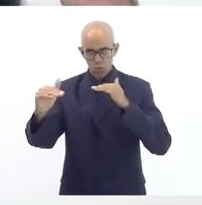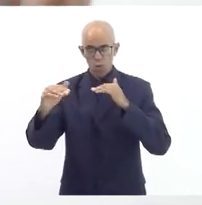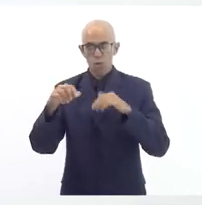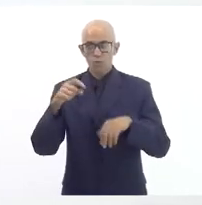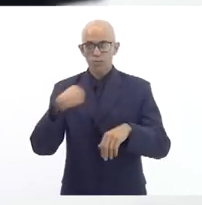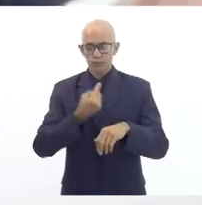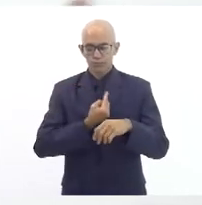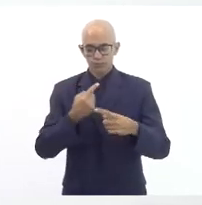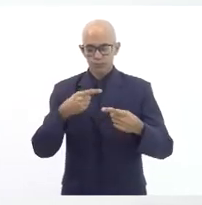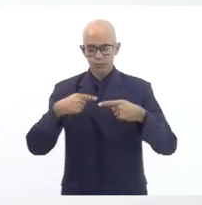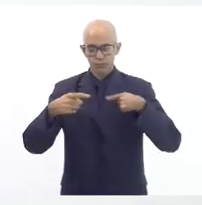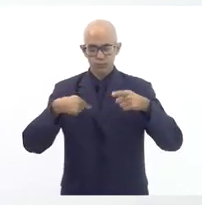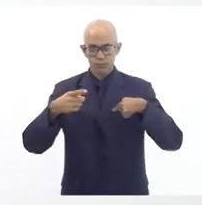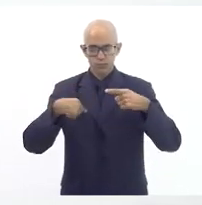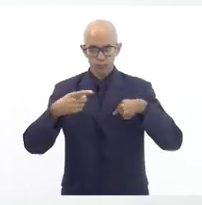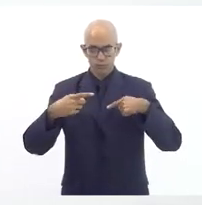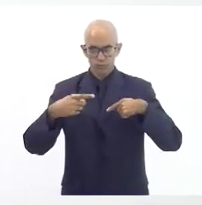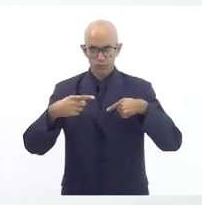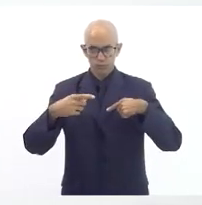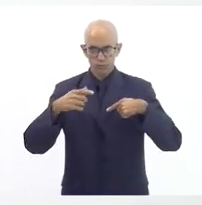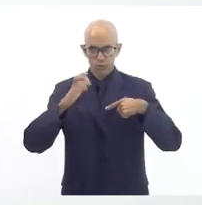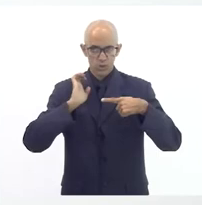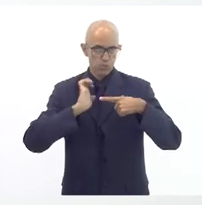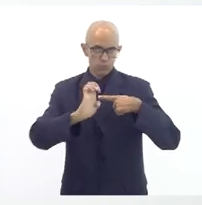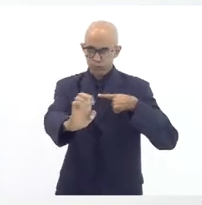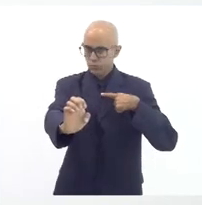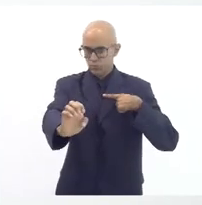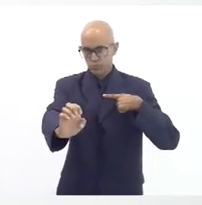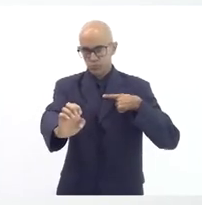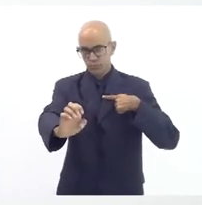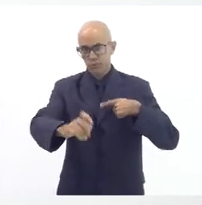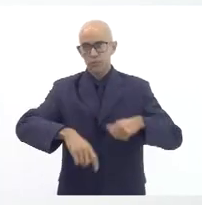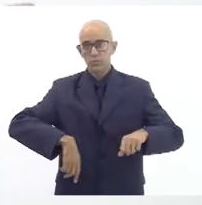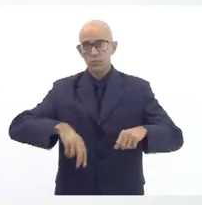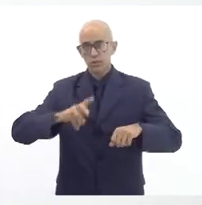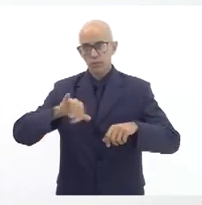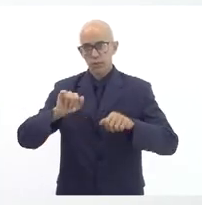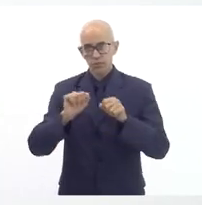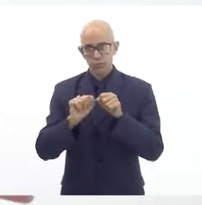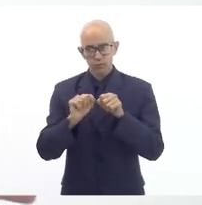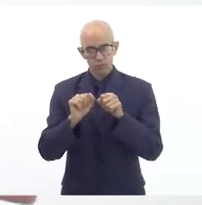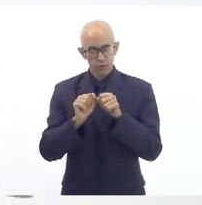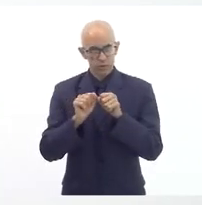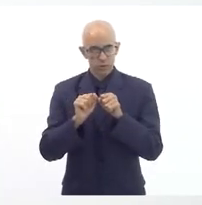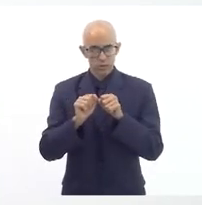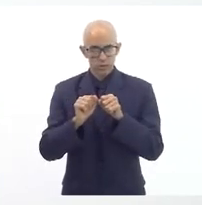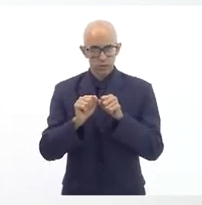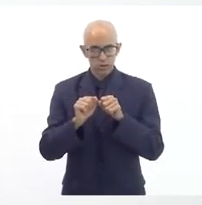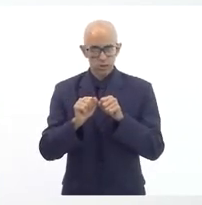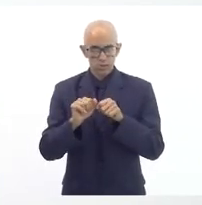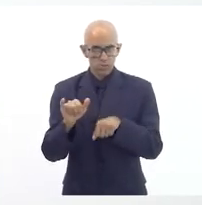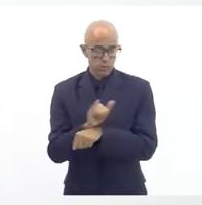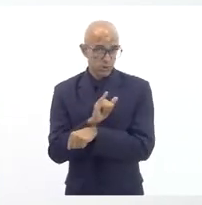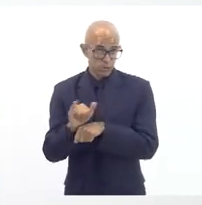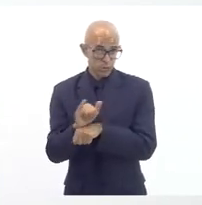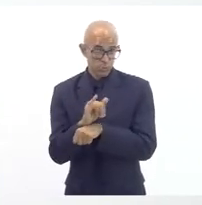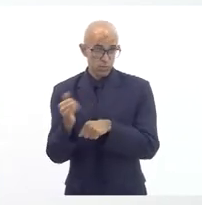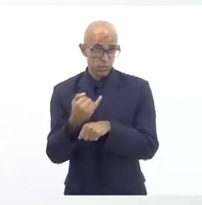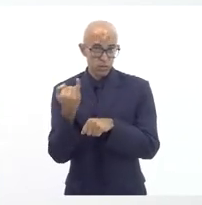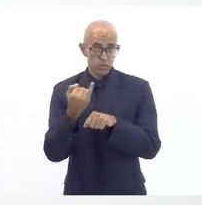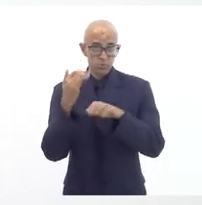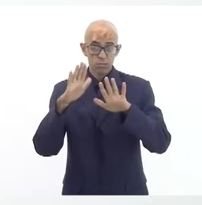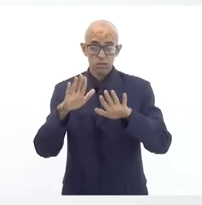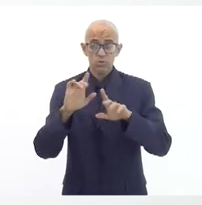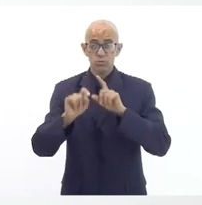nossas rodovias, as nossas vias expressas, e que certamente vai dotar a população de um eixo importante, mas que não necessariamente o